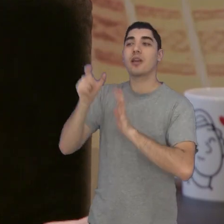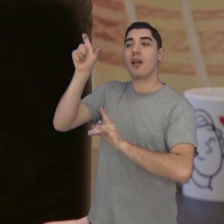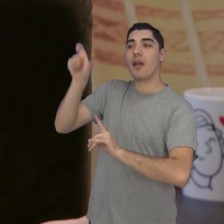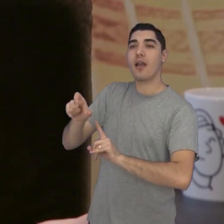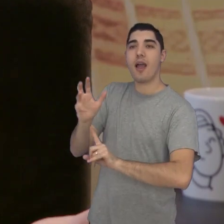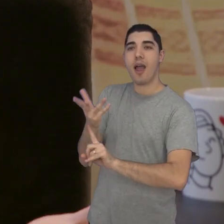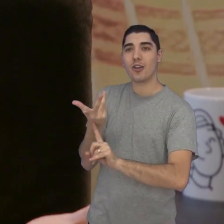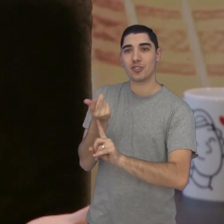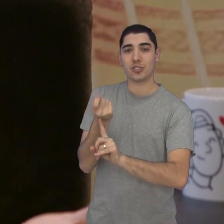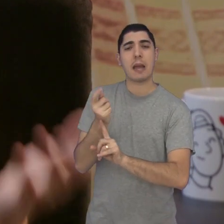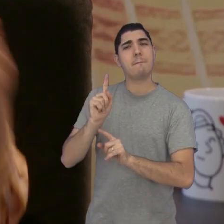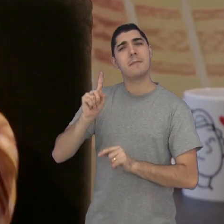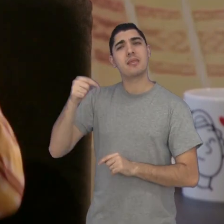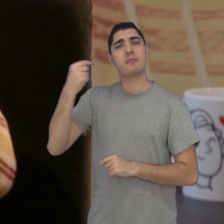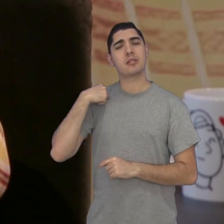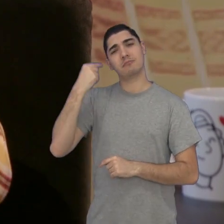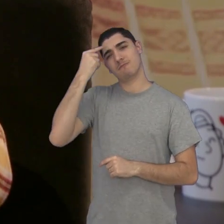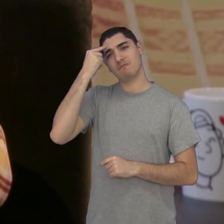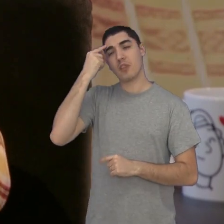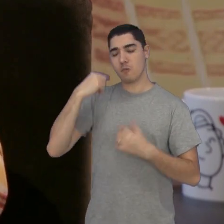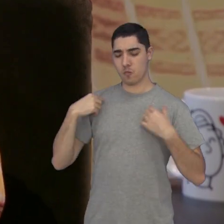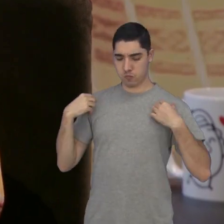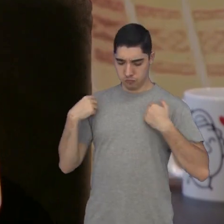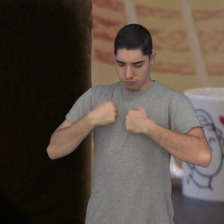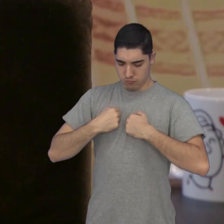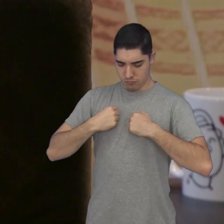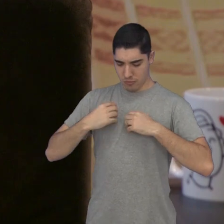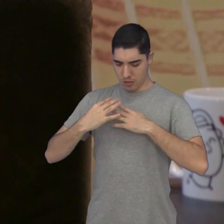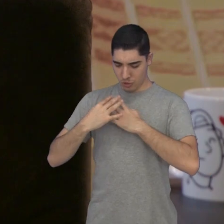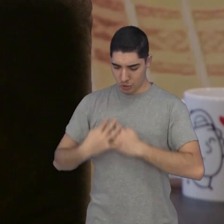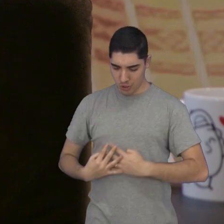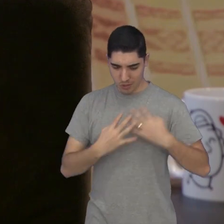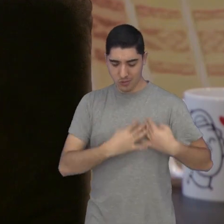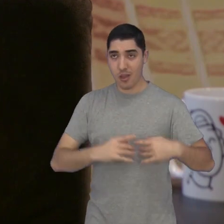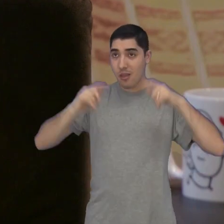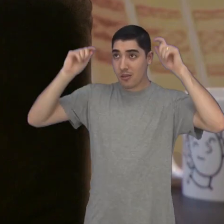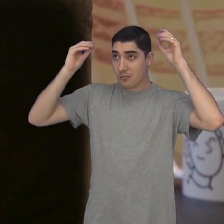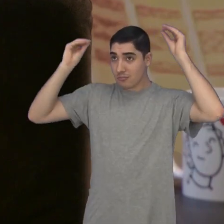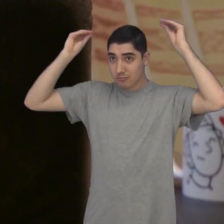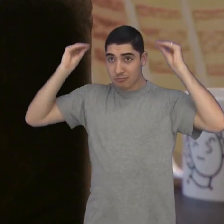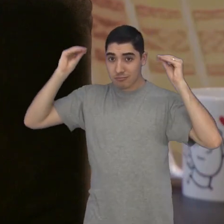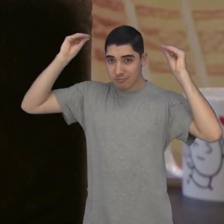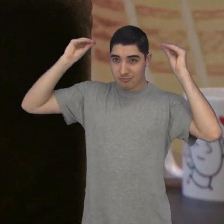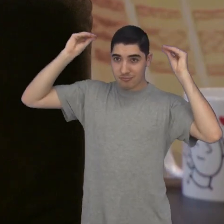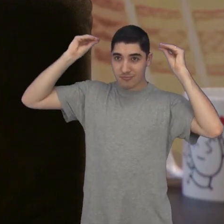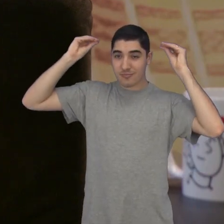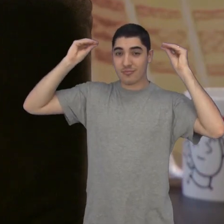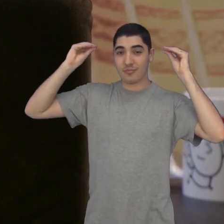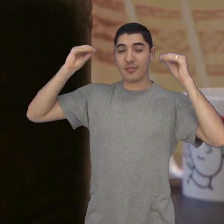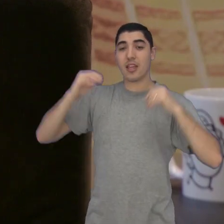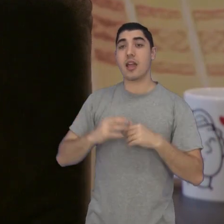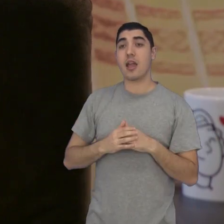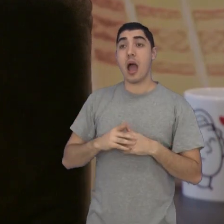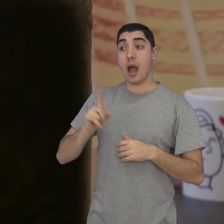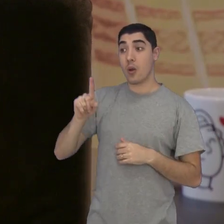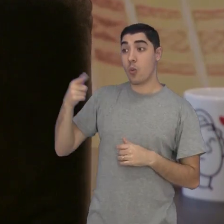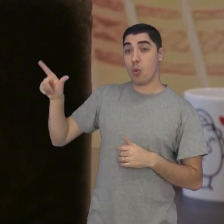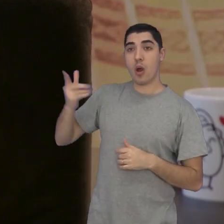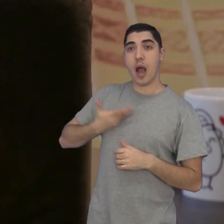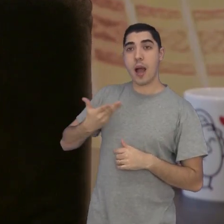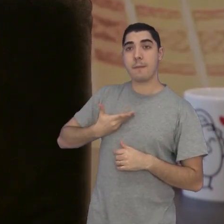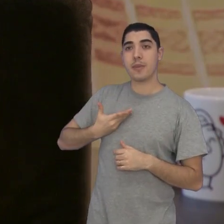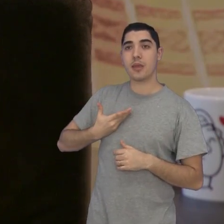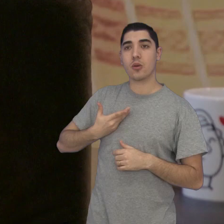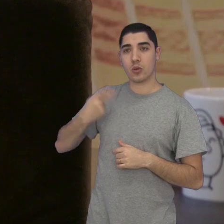artista. Só que aí eu resolvi colocar uma camisa xadrez, um chapéu de palha, botininha amarela, e através de um amigo de